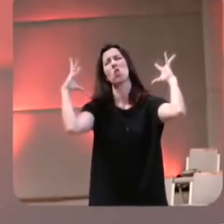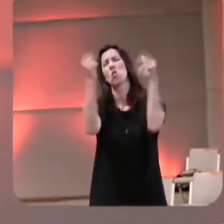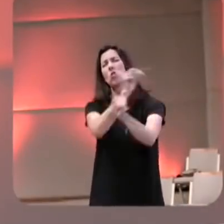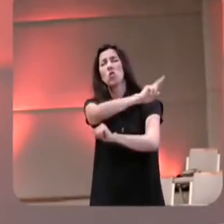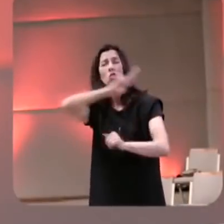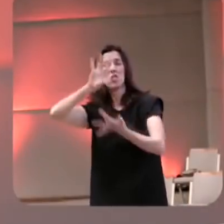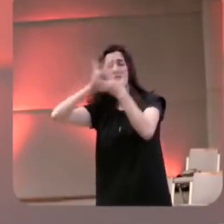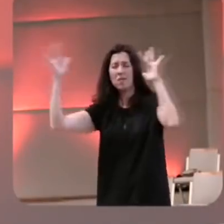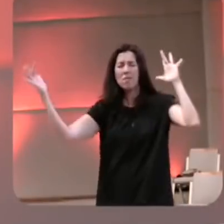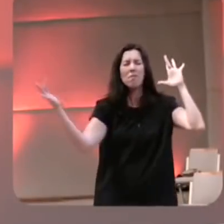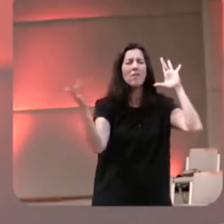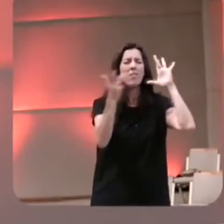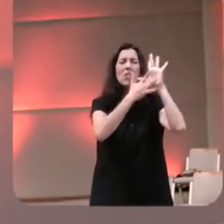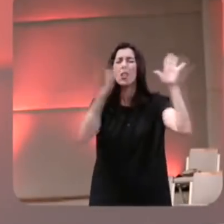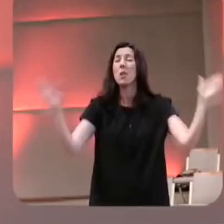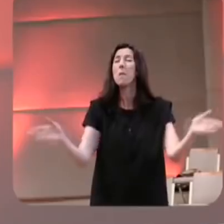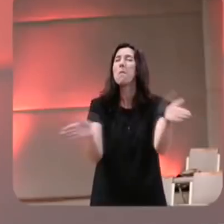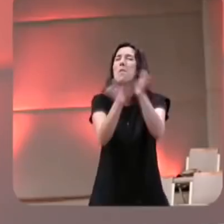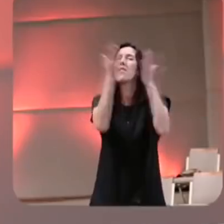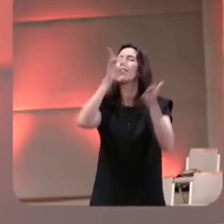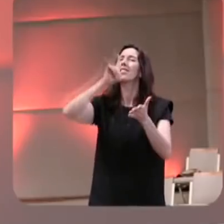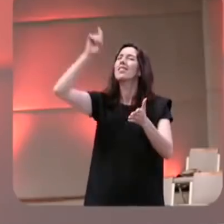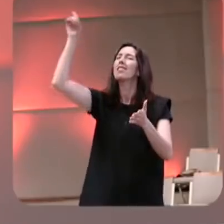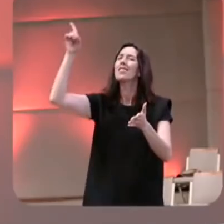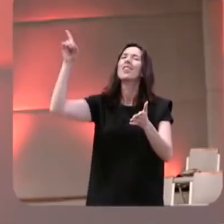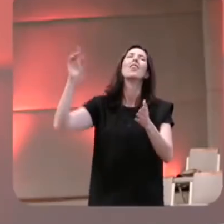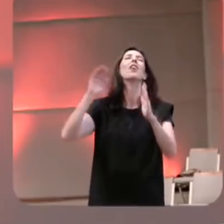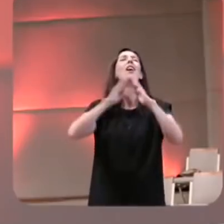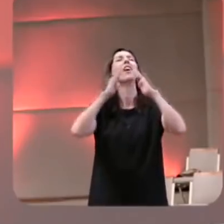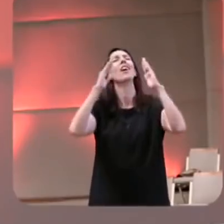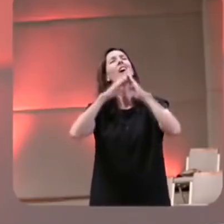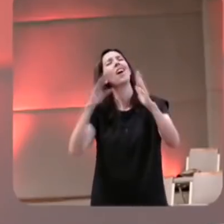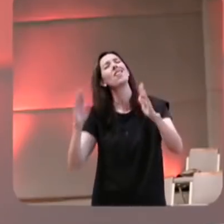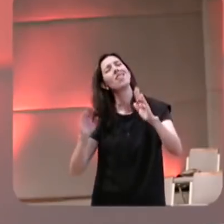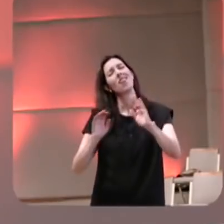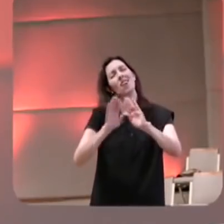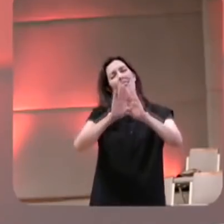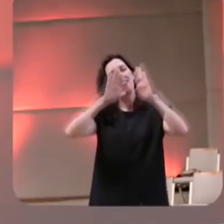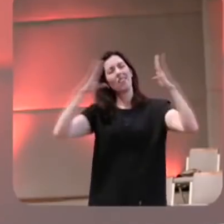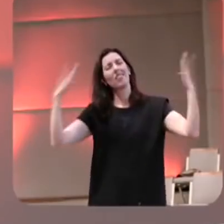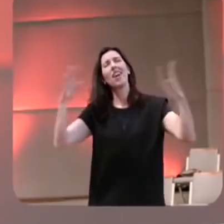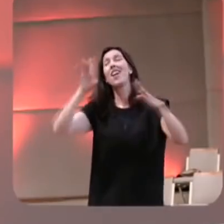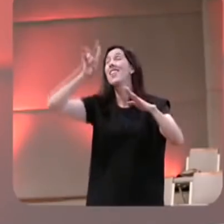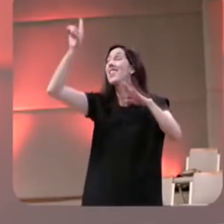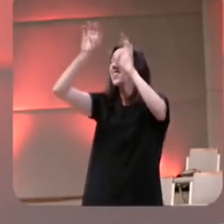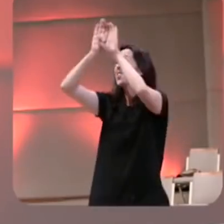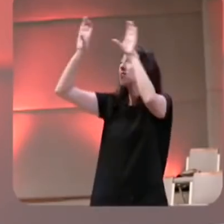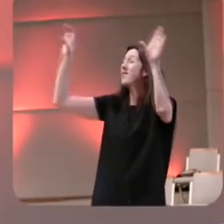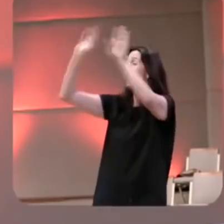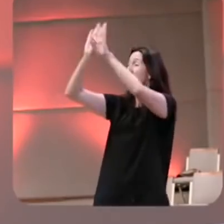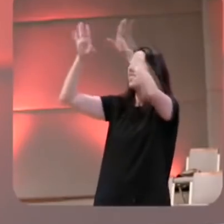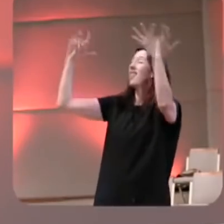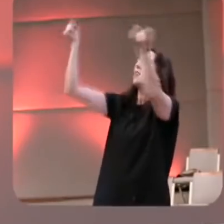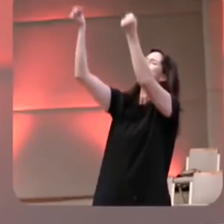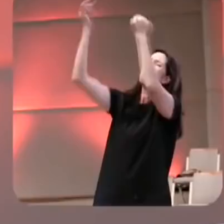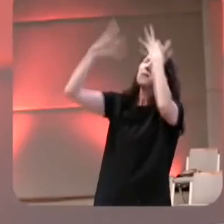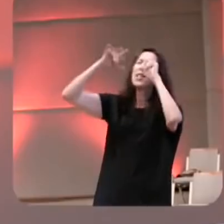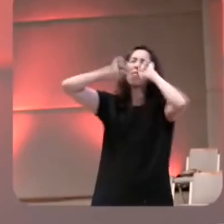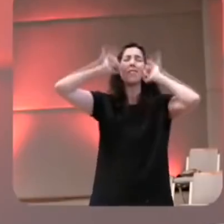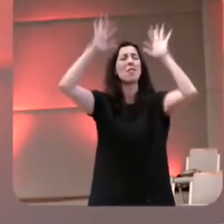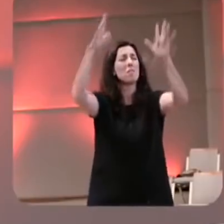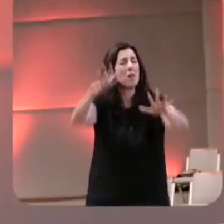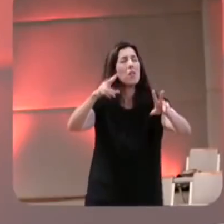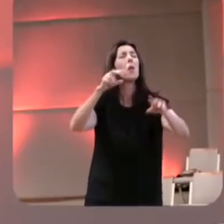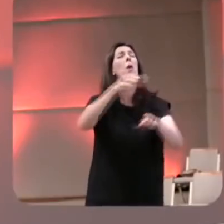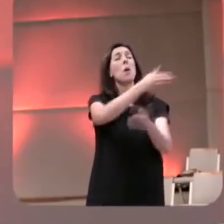Senhor comecem a acontecer. Oh Pai, a janela do céu está aberta, é isso que o Senhor está mostrando. Mostra para os teus filhos